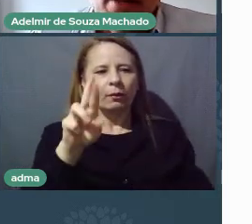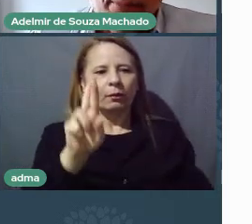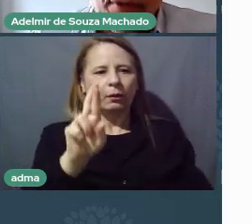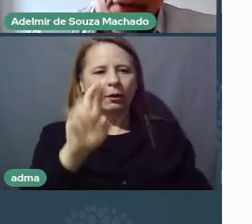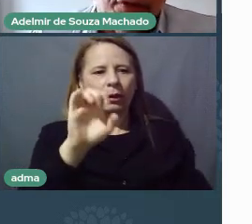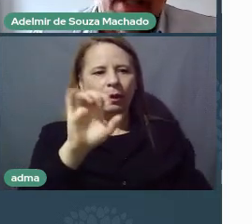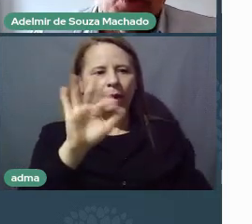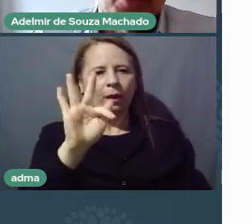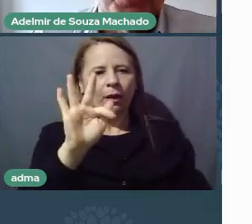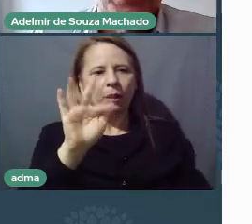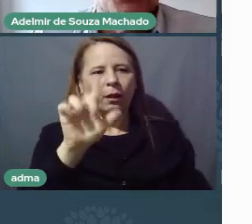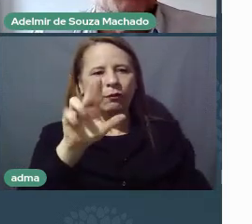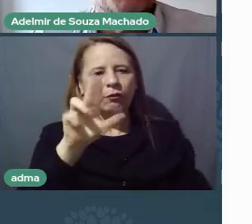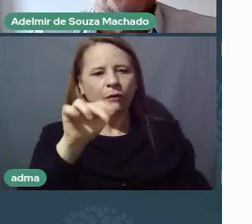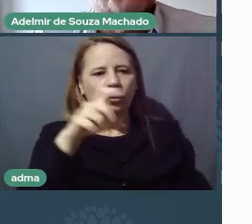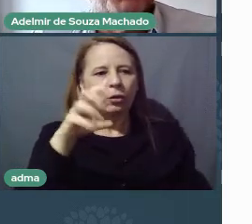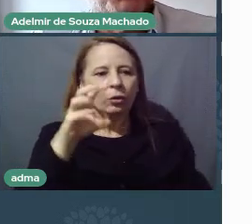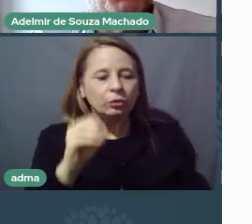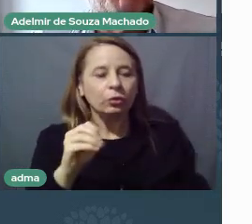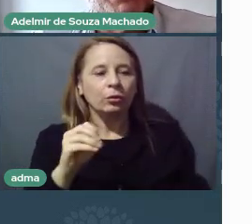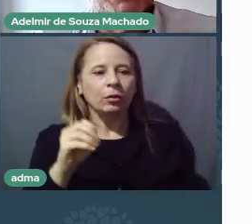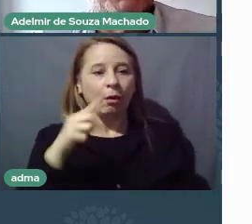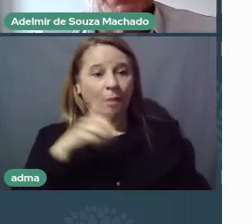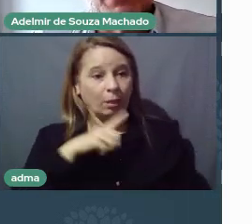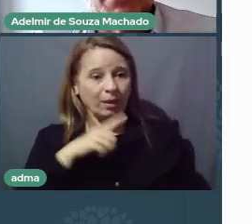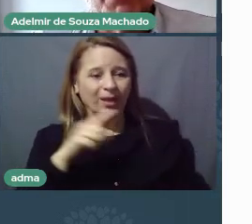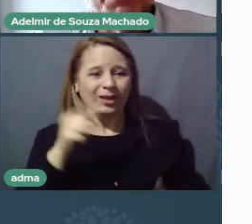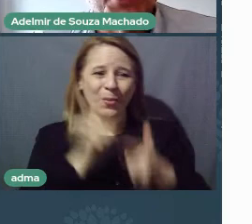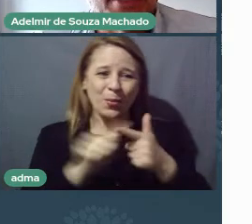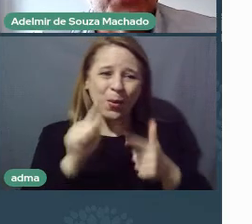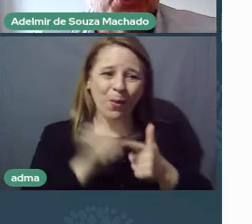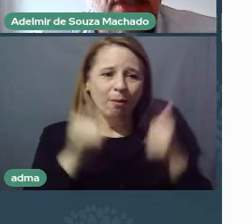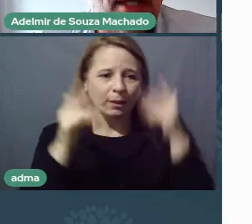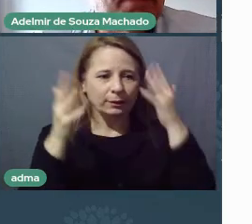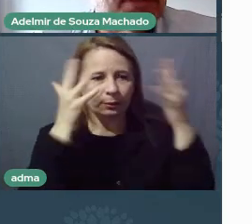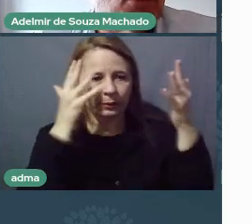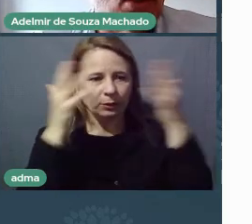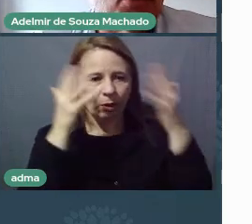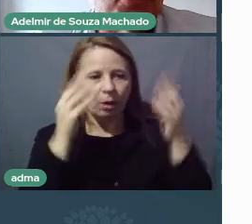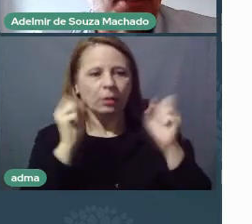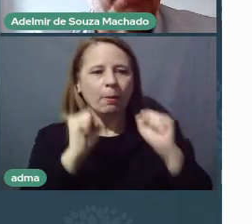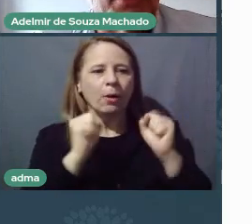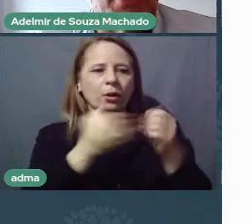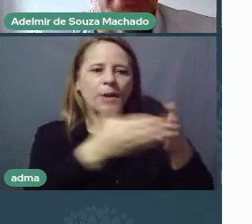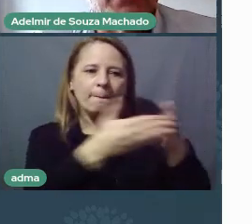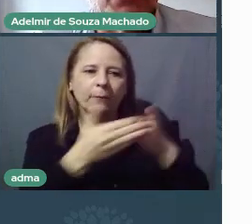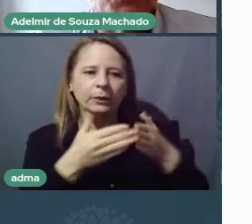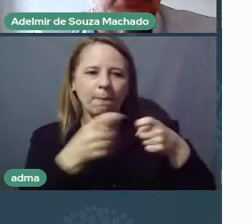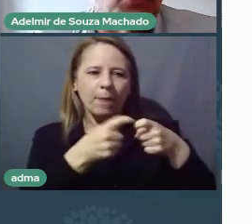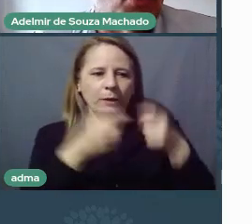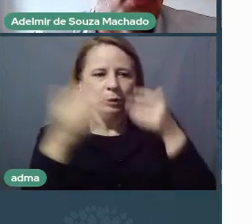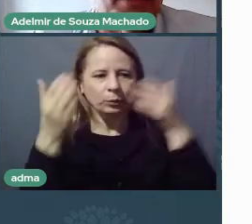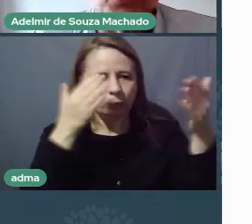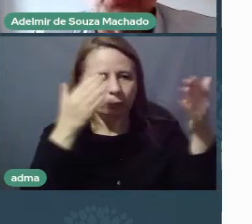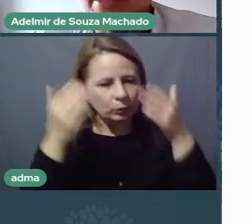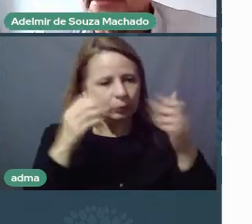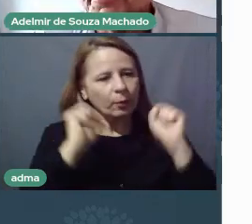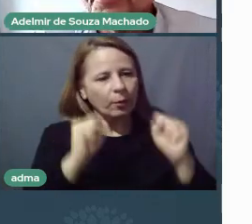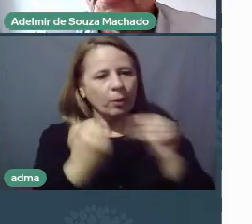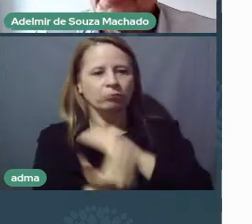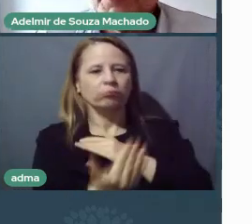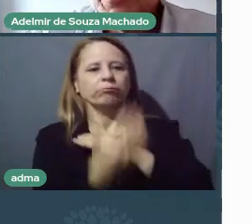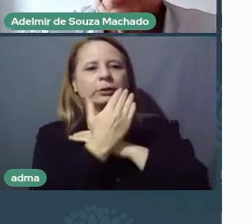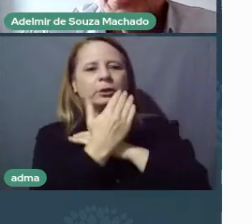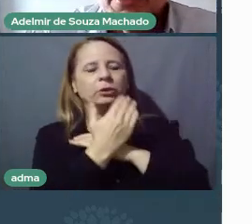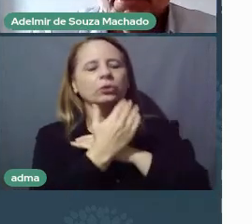asma, fatores psicológicos, eu posso pedir ajuda a psicólogos e a psiquiatras, e fatores ocupacionais,